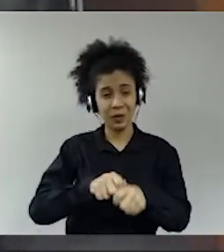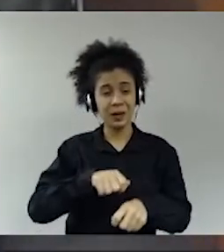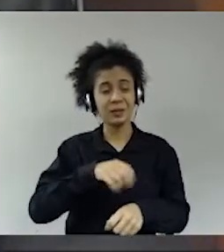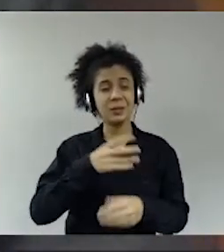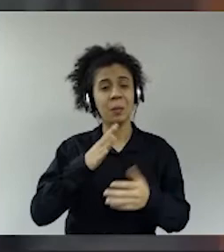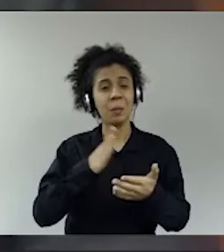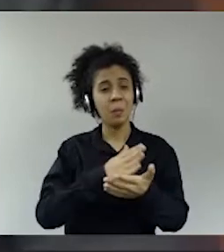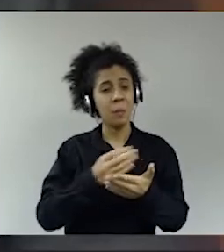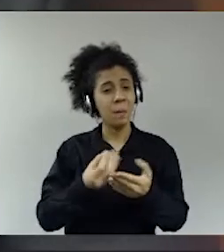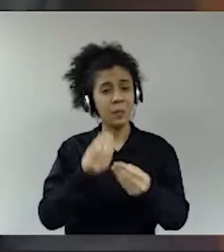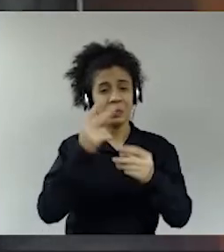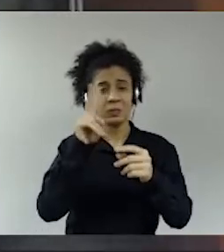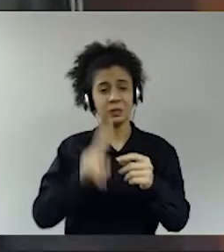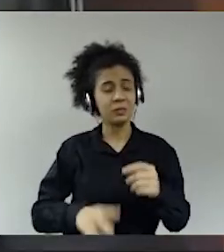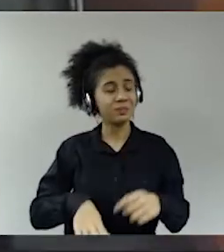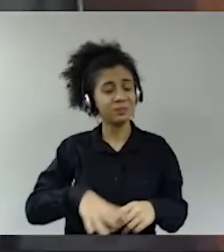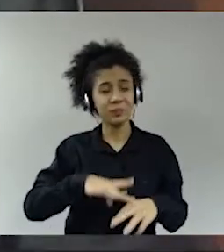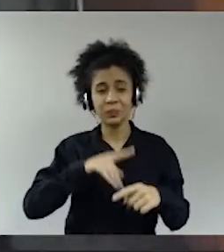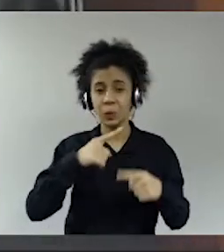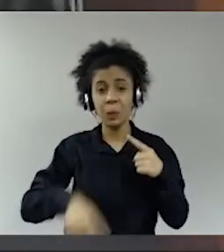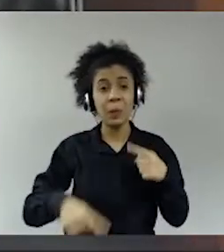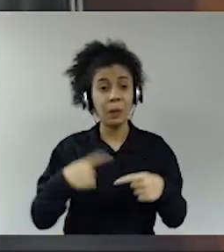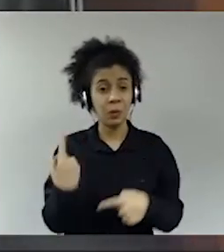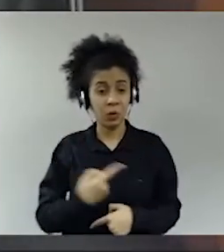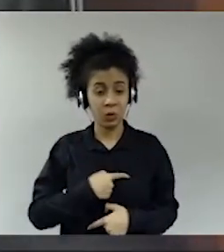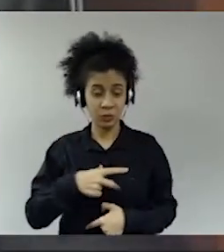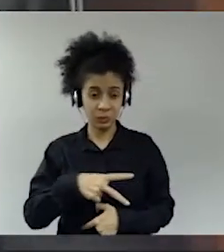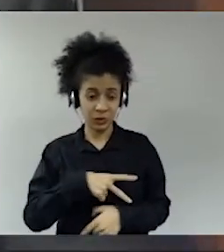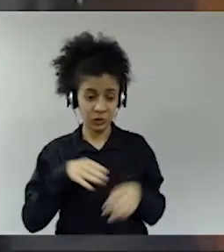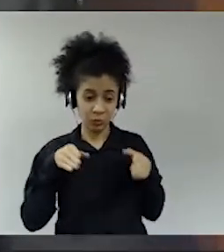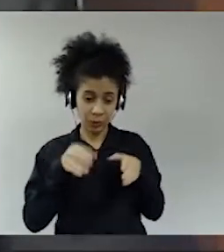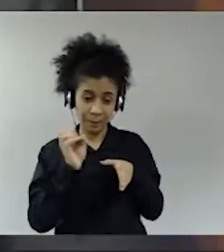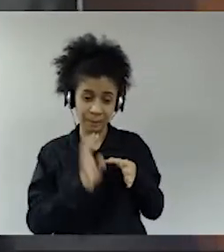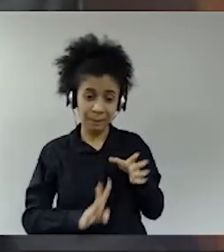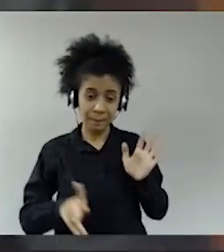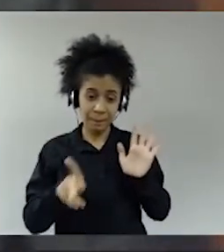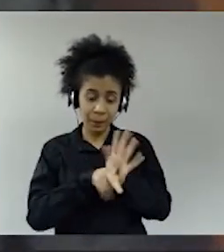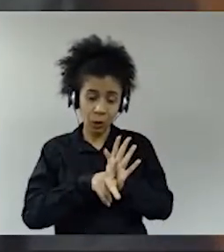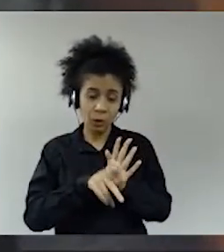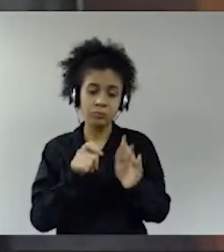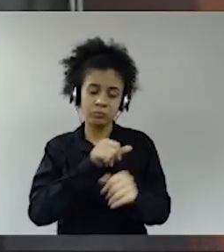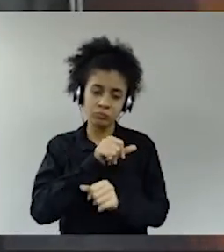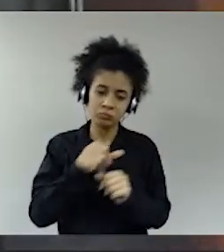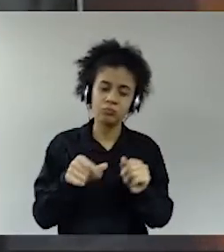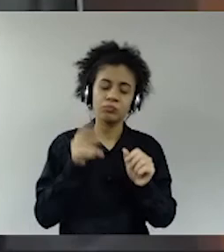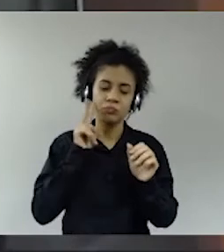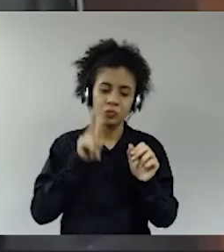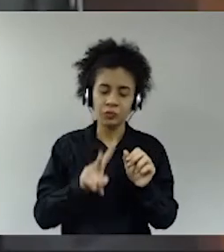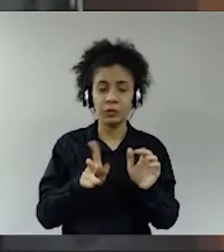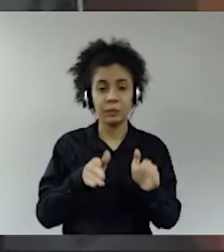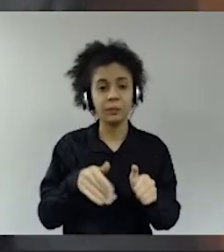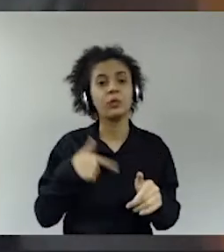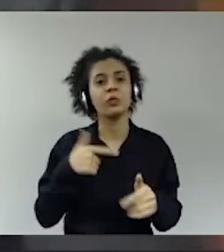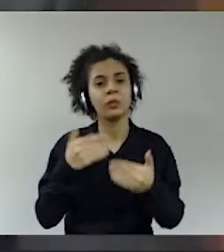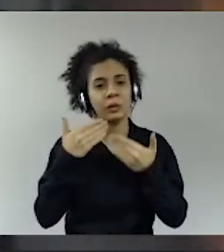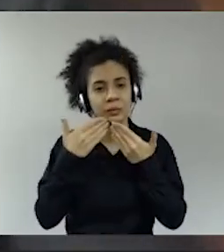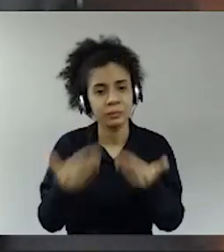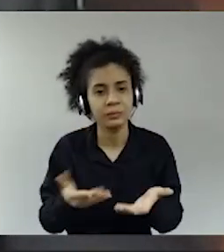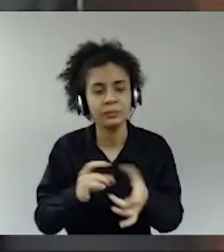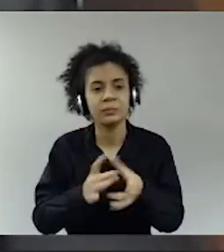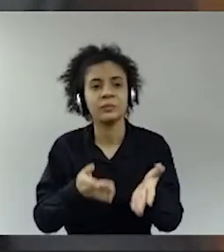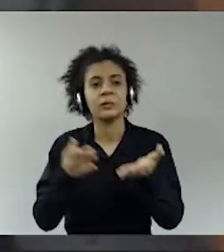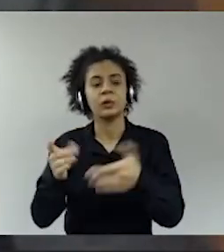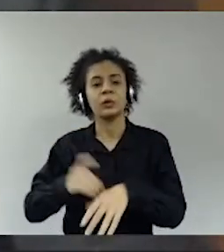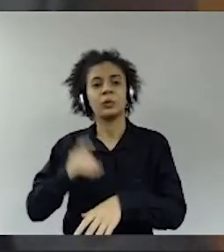que as particularidades que nós temos que enfrentar sejam consideradas. Mais uma vez, renovo os meus agradecimentos e devolvo a palavra